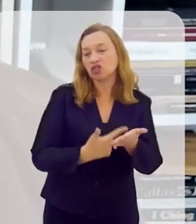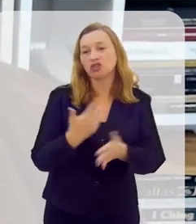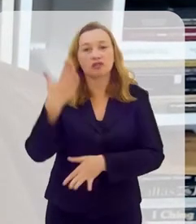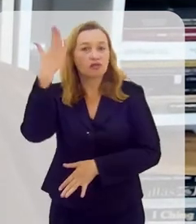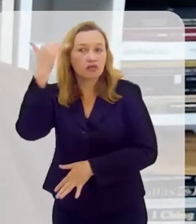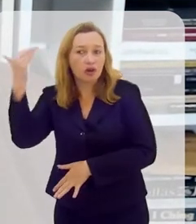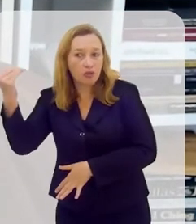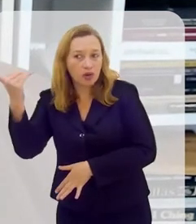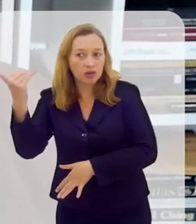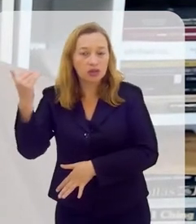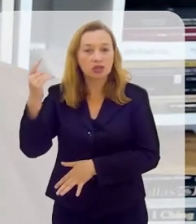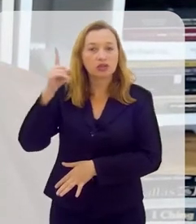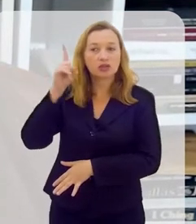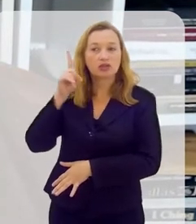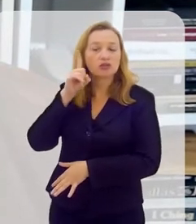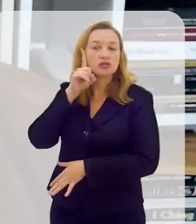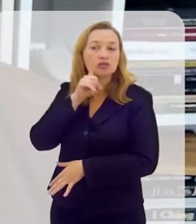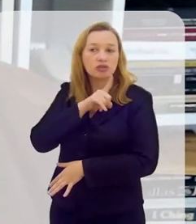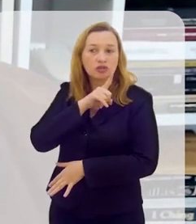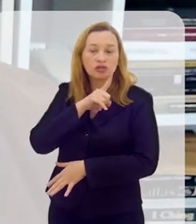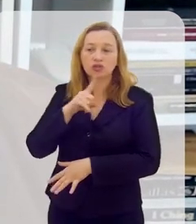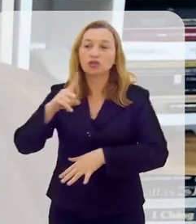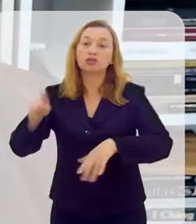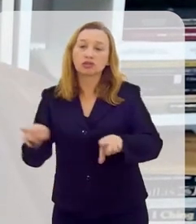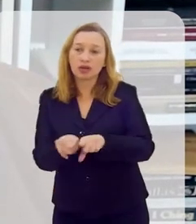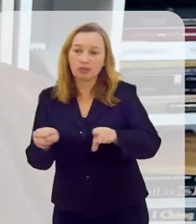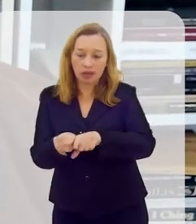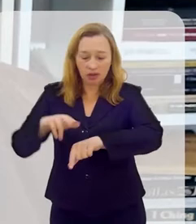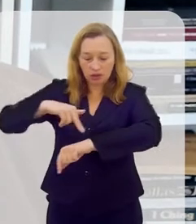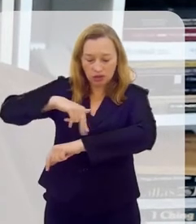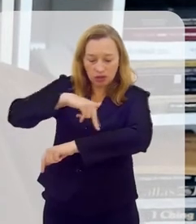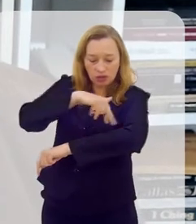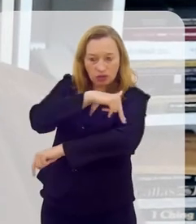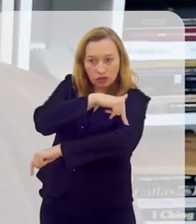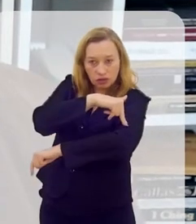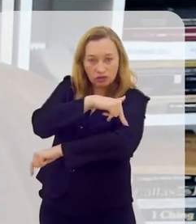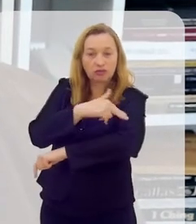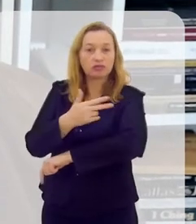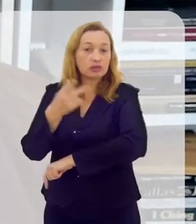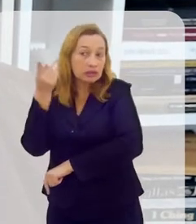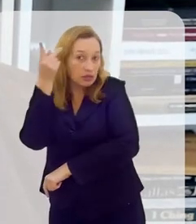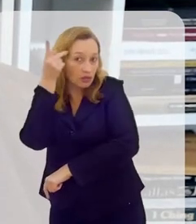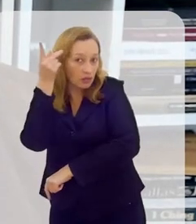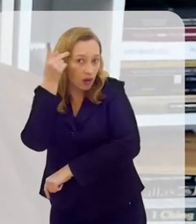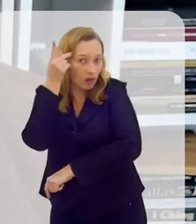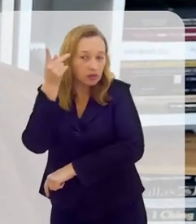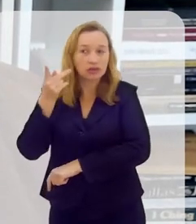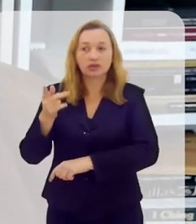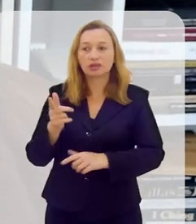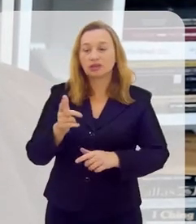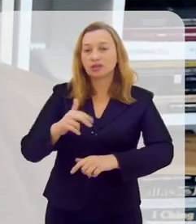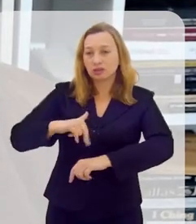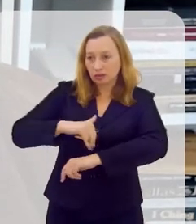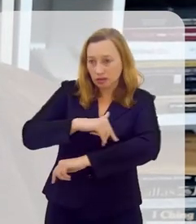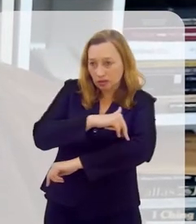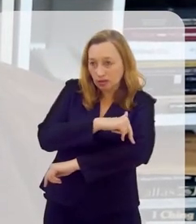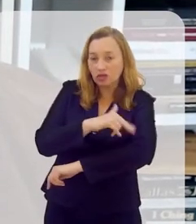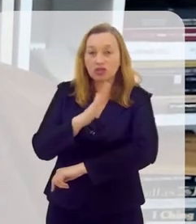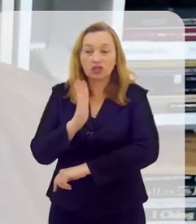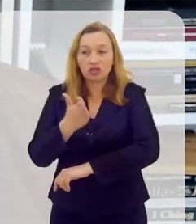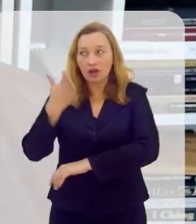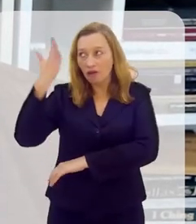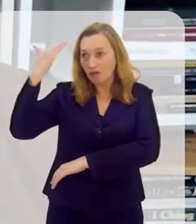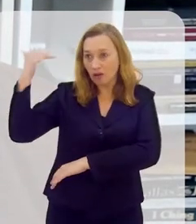Elle, Harper's Bazaar, L'Officiel e também desfiles elogiados na São Paulo Fashion Week. Nessas passarelas,